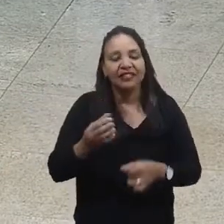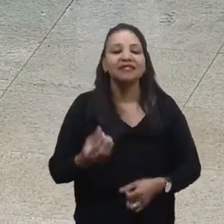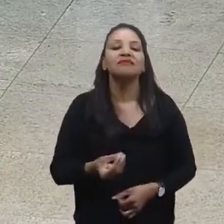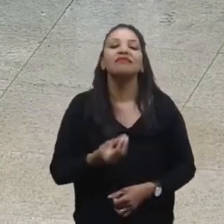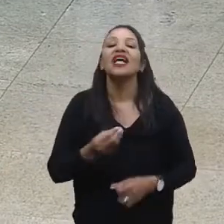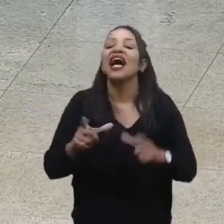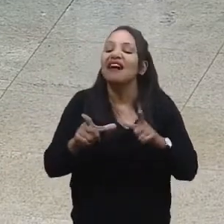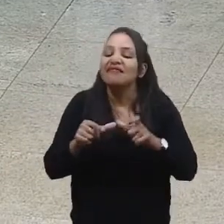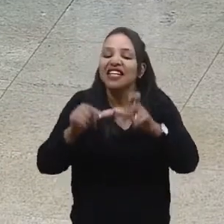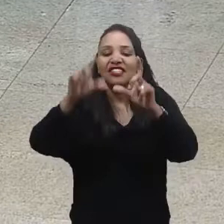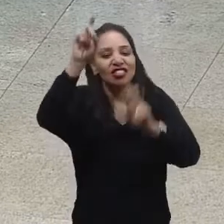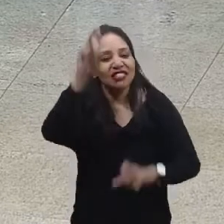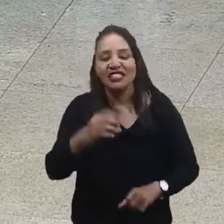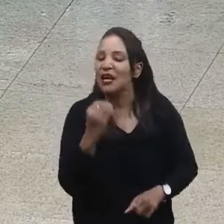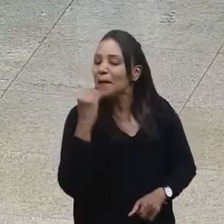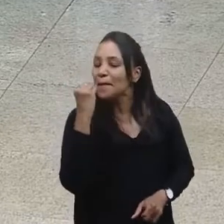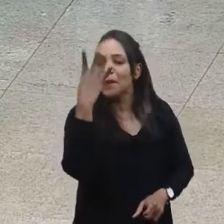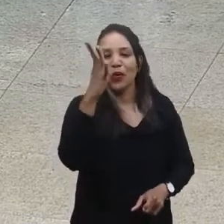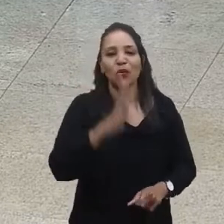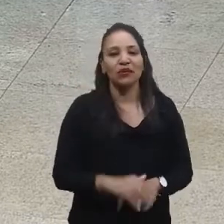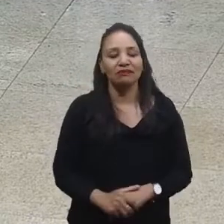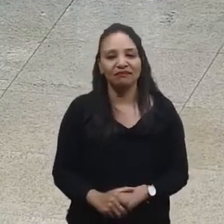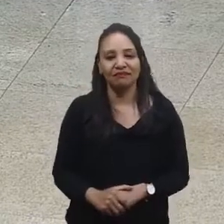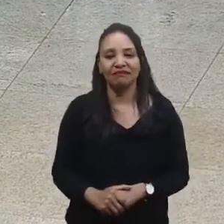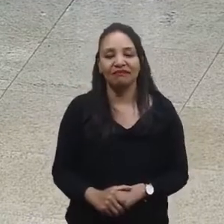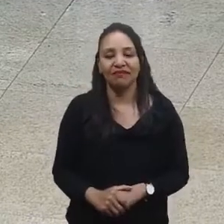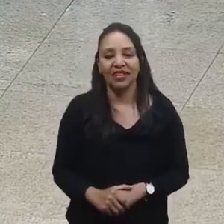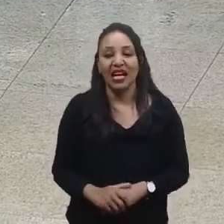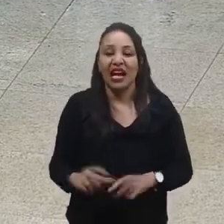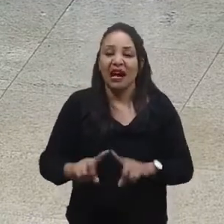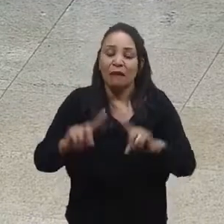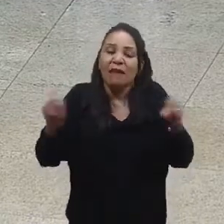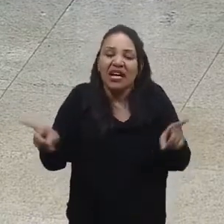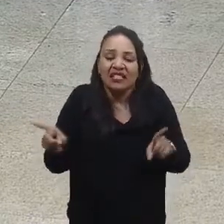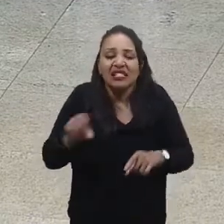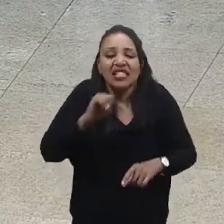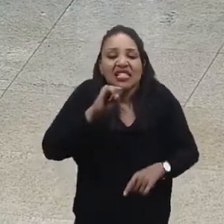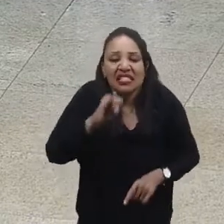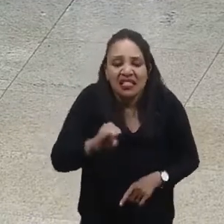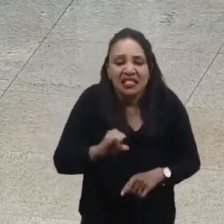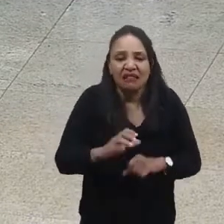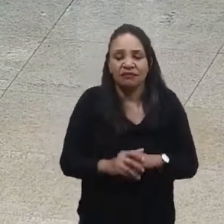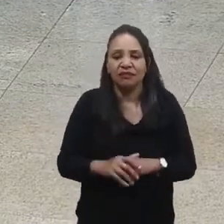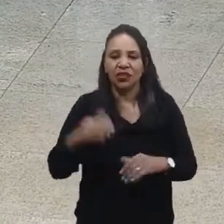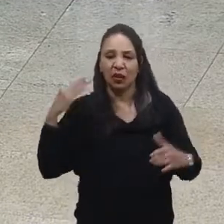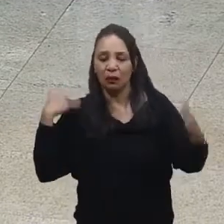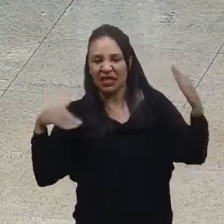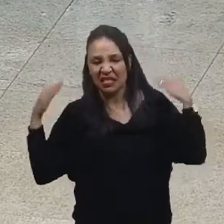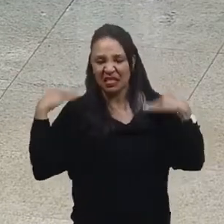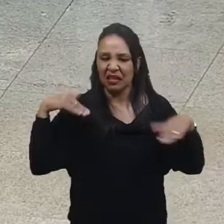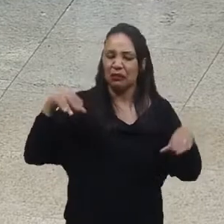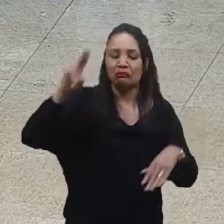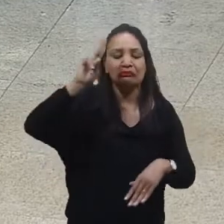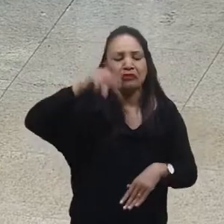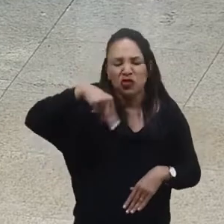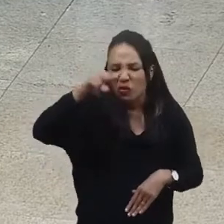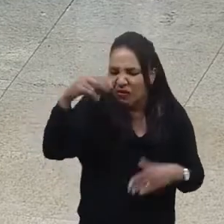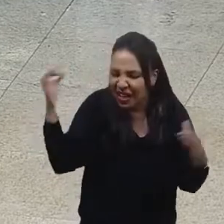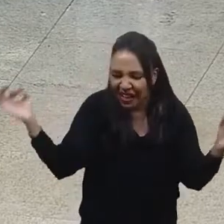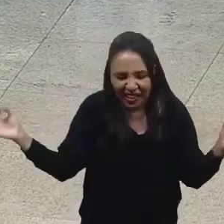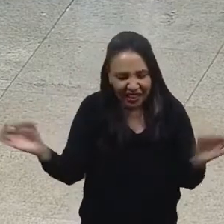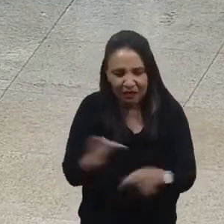dos sonhos agora se essa férias essas férias esse passeio não tinha não tivesse fim